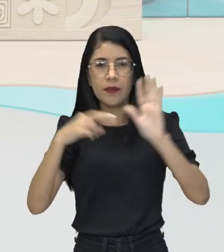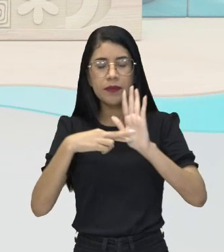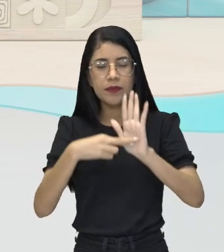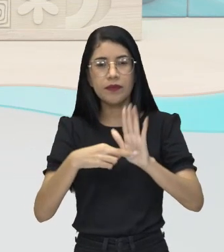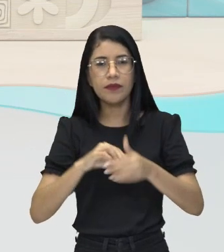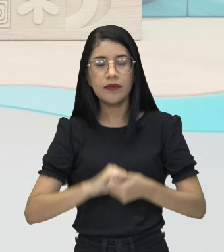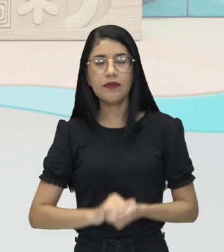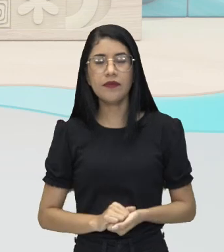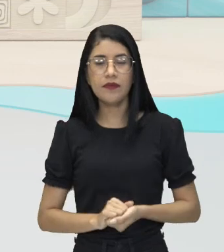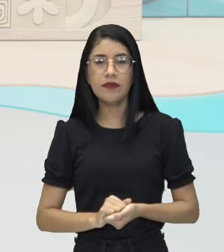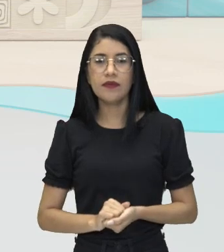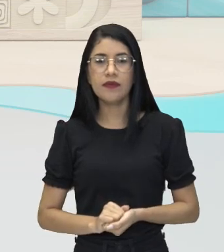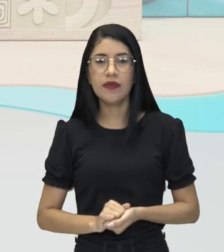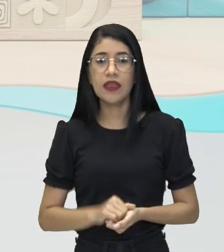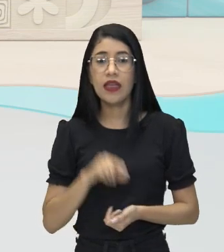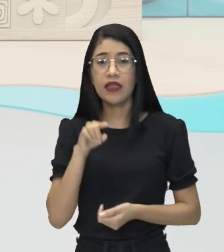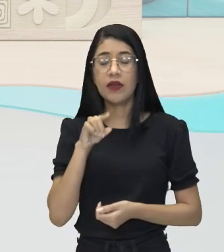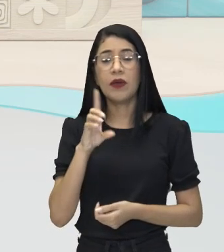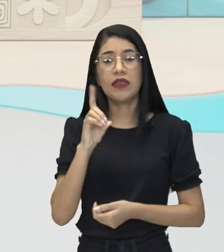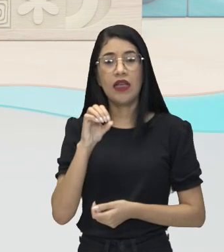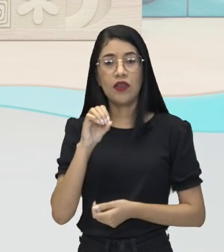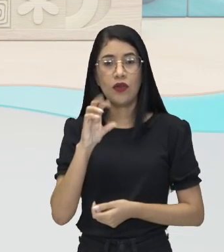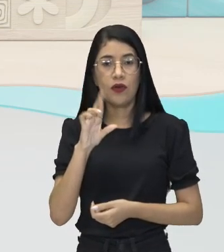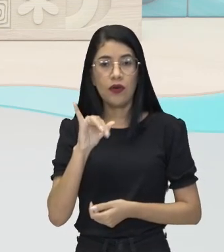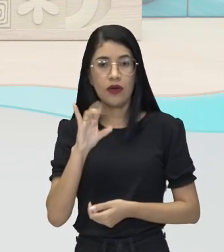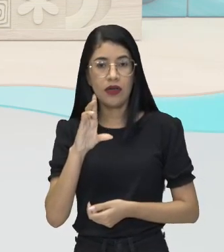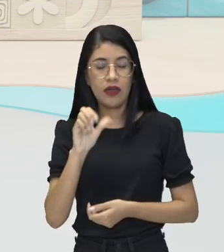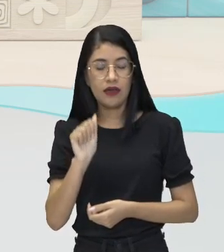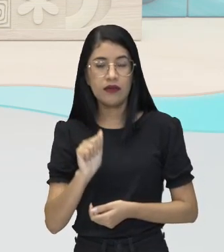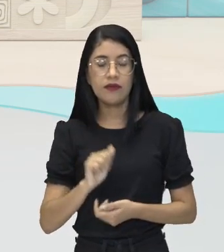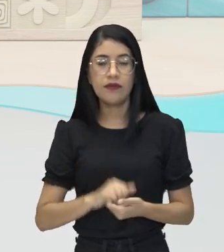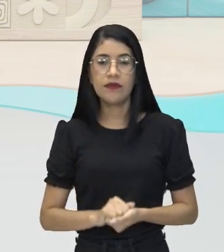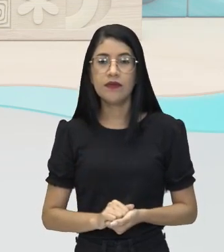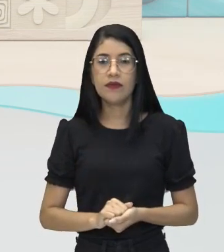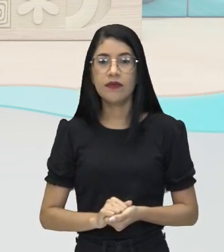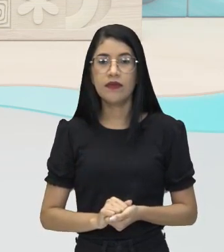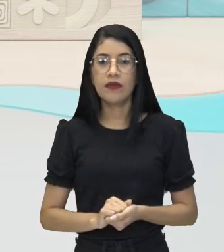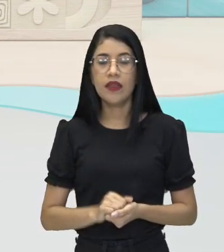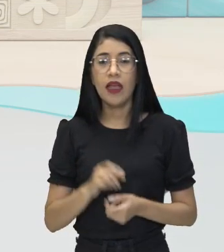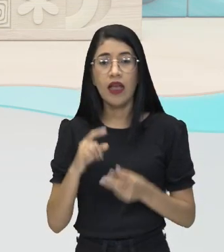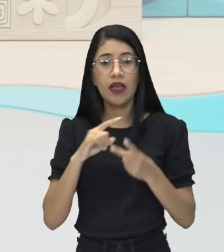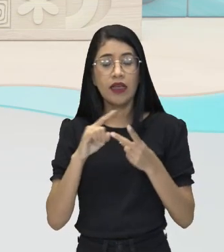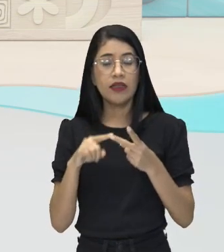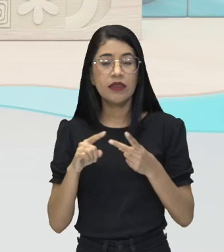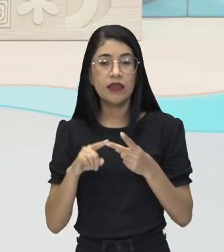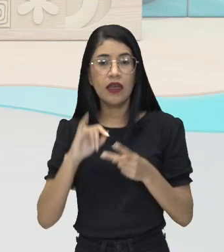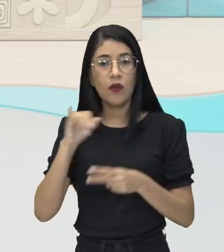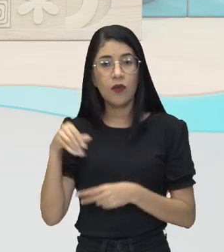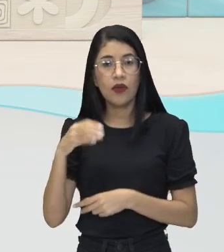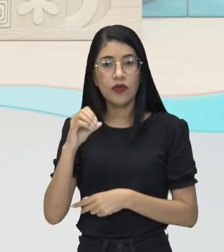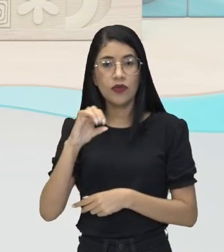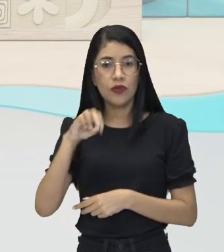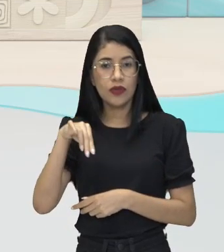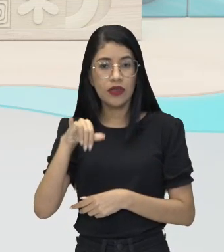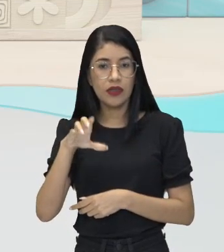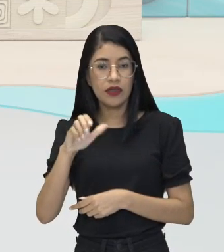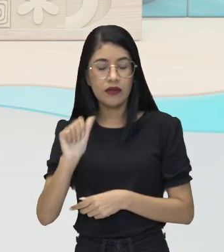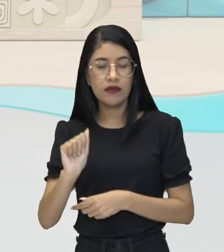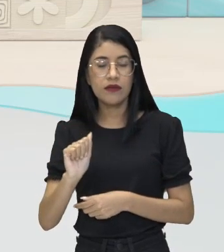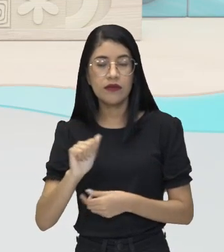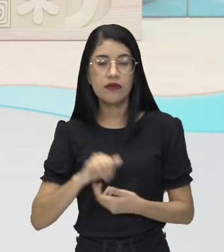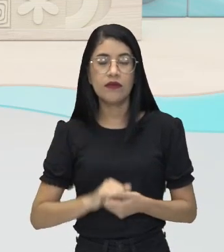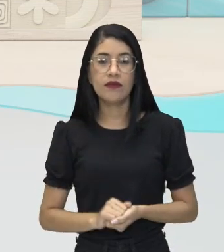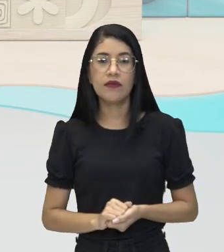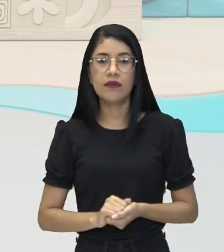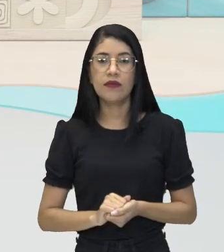dórica das colunas, certo? E aqui nós temos a ordem jônica.